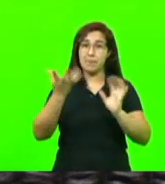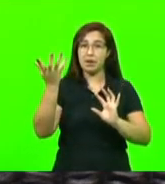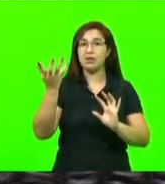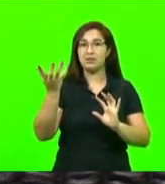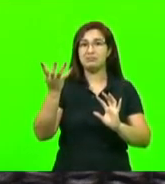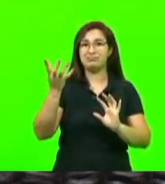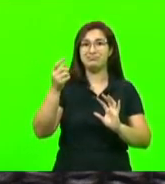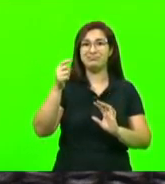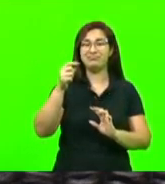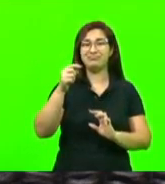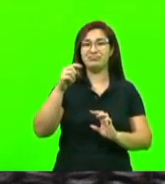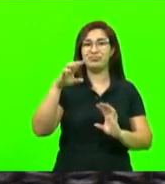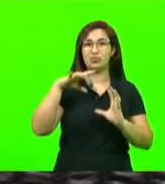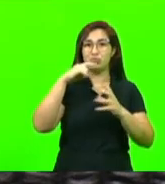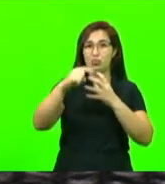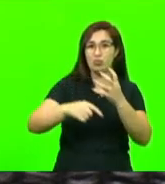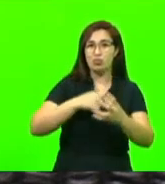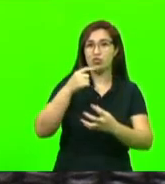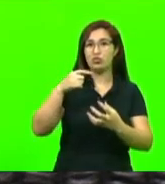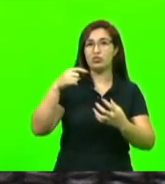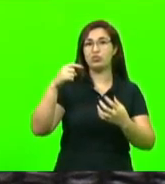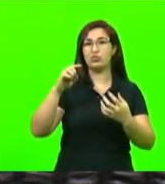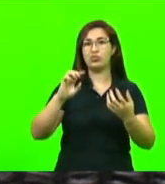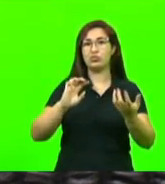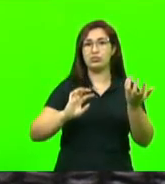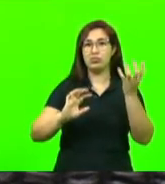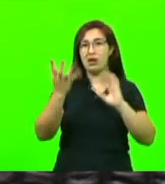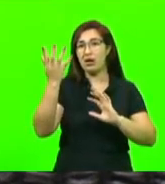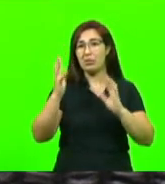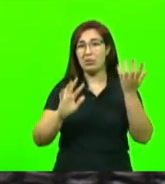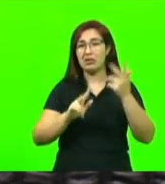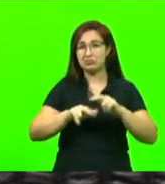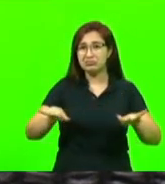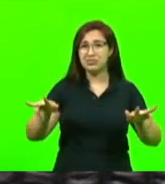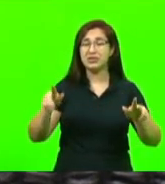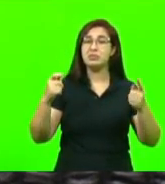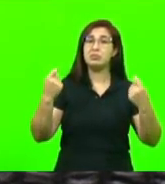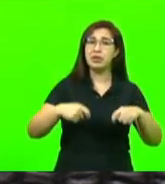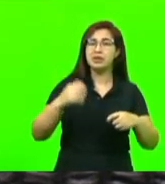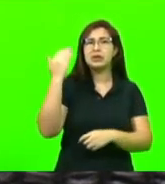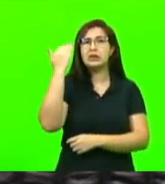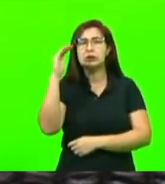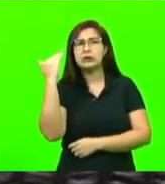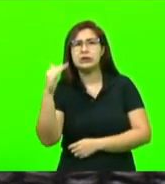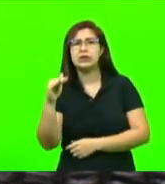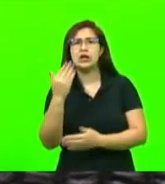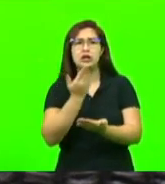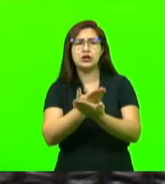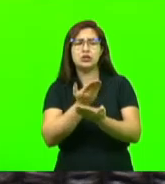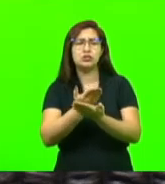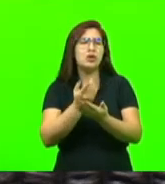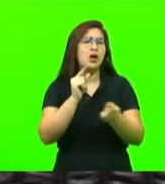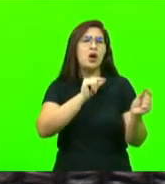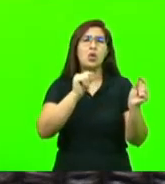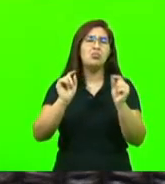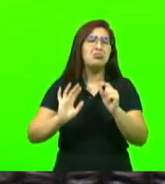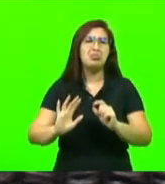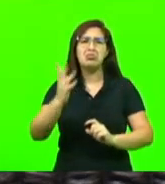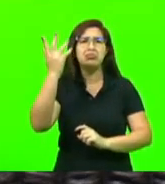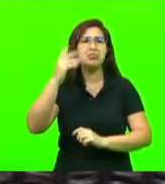estar no nosso radar, para a gente poder compreender exatamente o que está